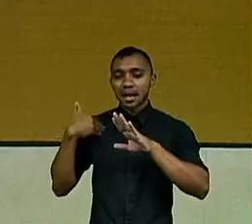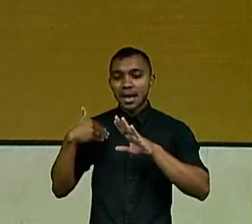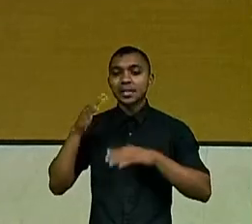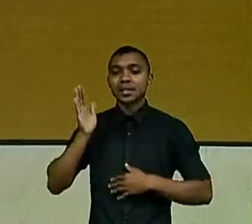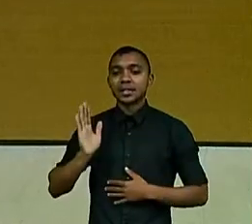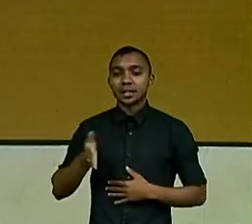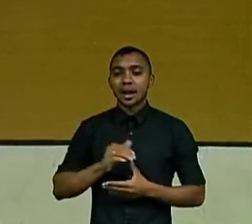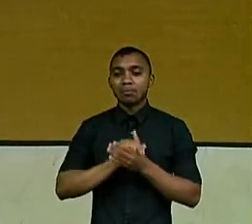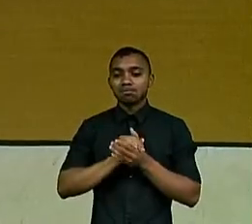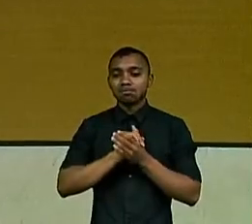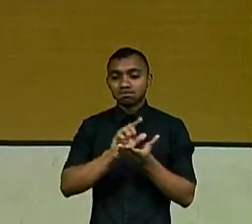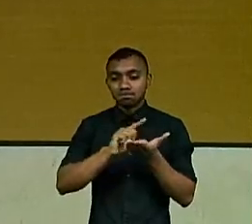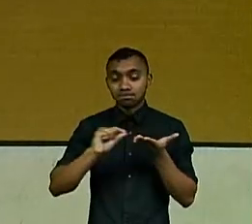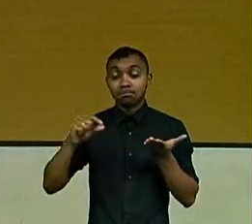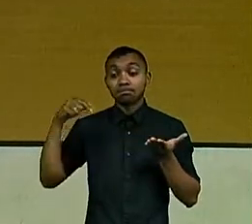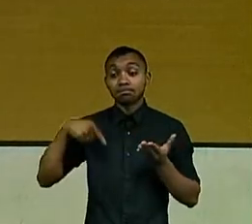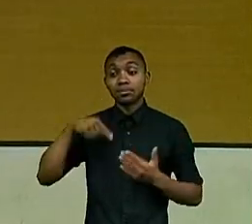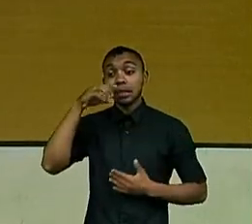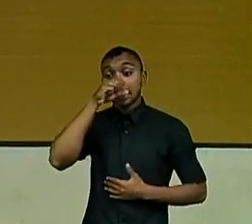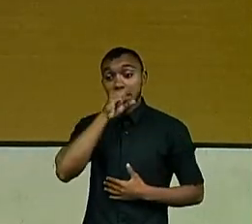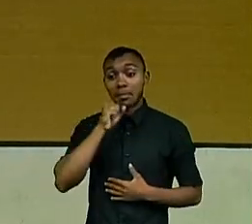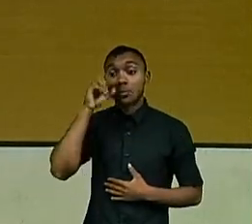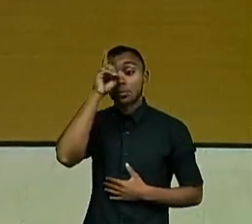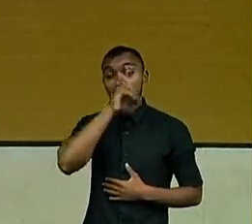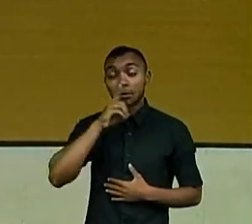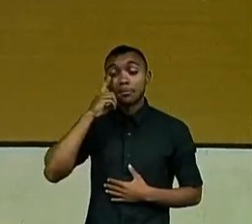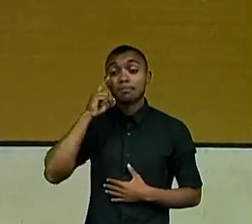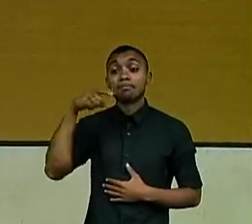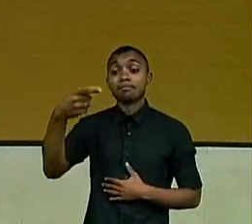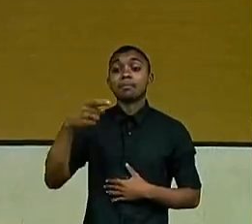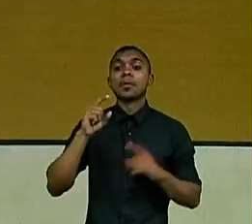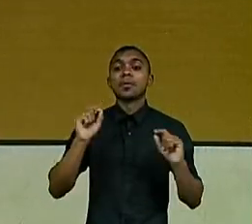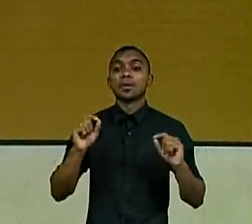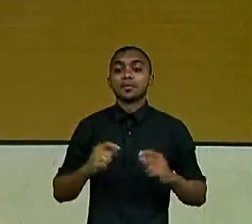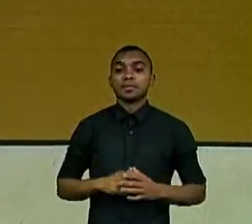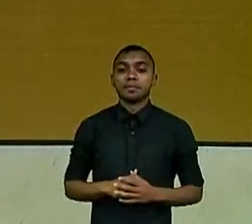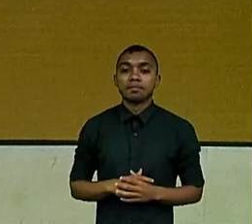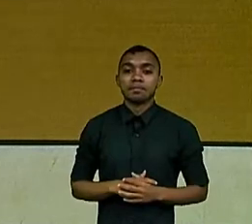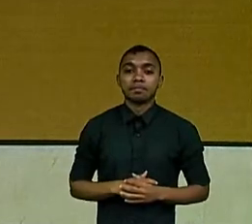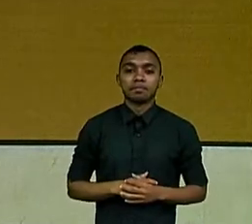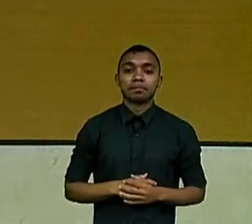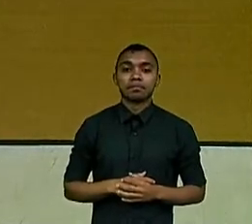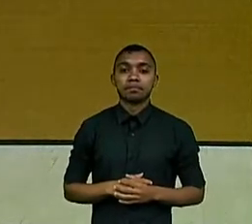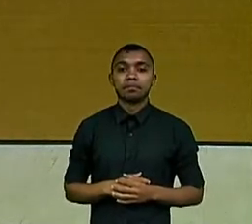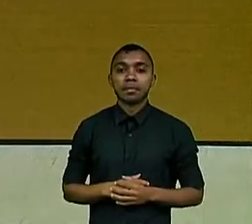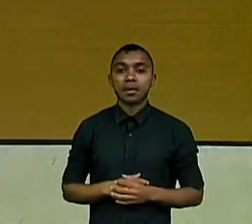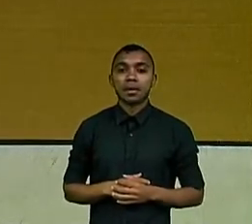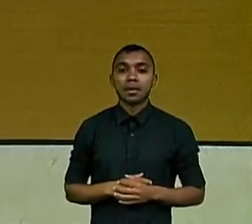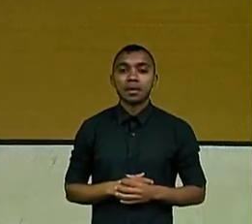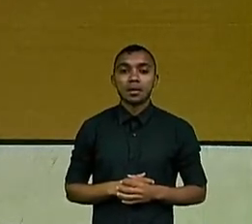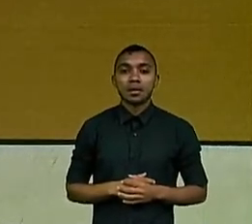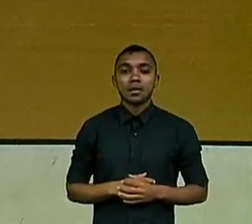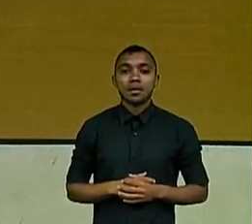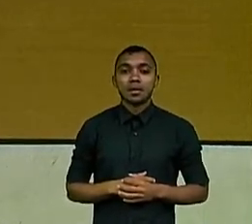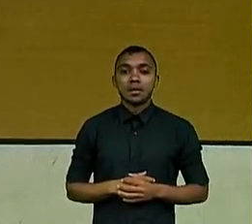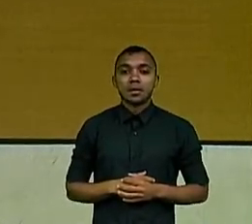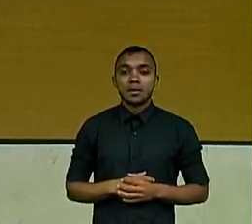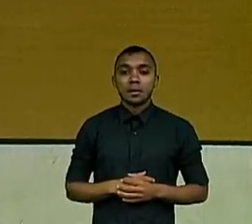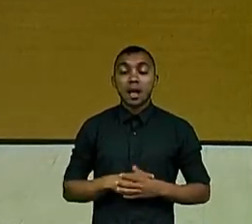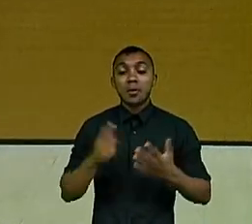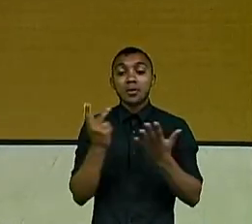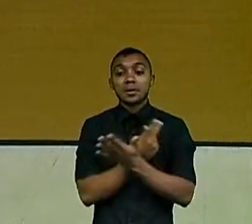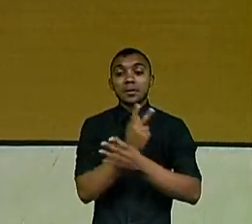final de semana nós teremos assim daqui para frente a gente vai fazer o seguinte tivemos uma pequena organização aqui na na nossa estrutura